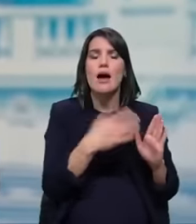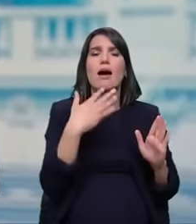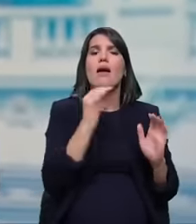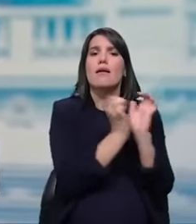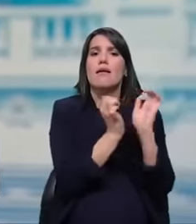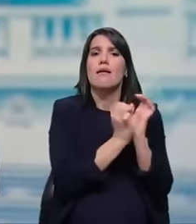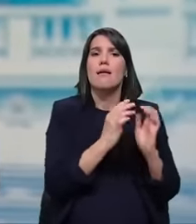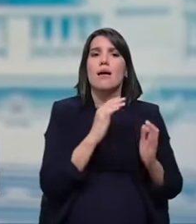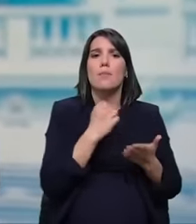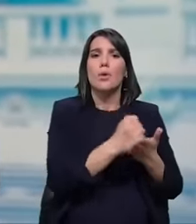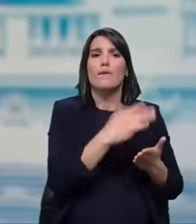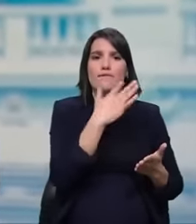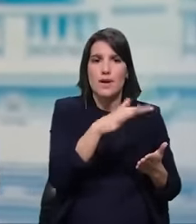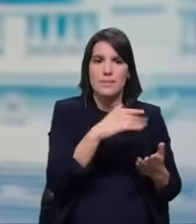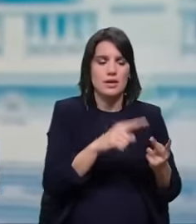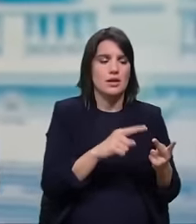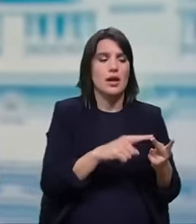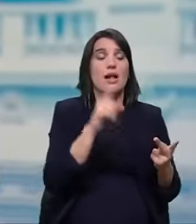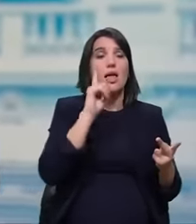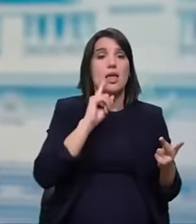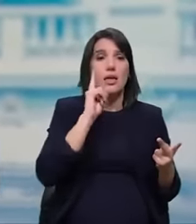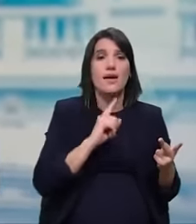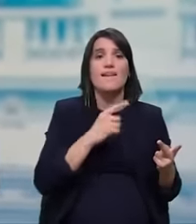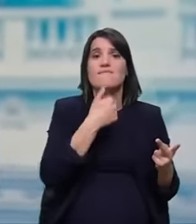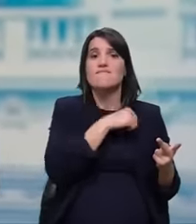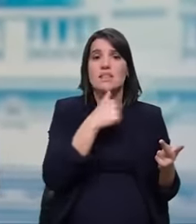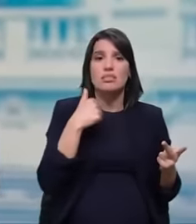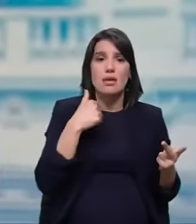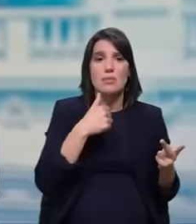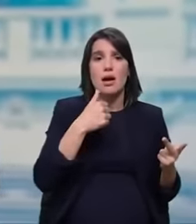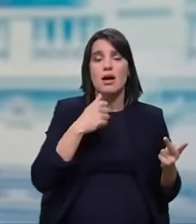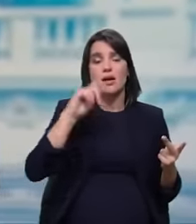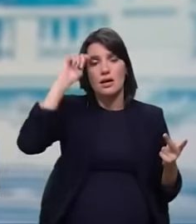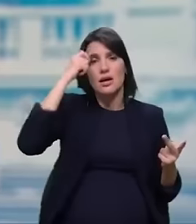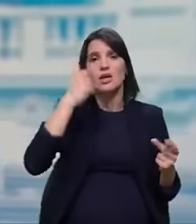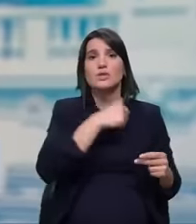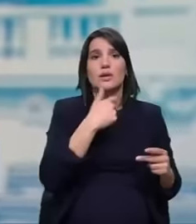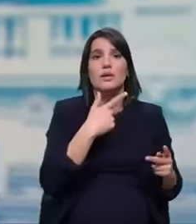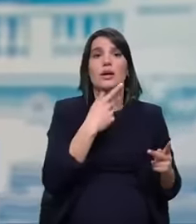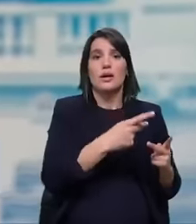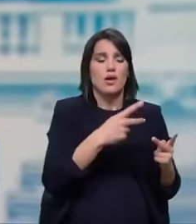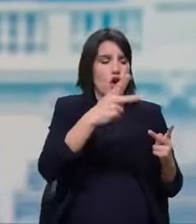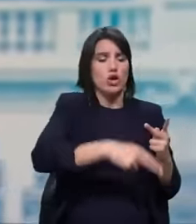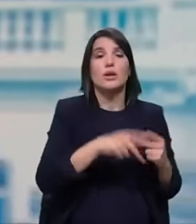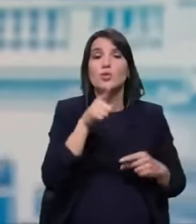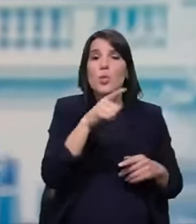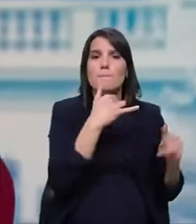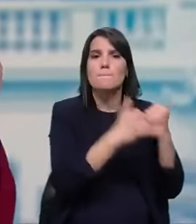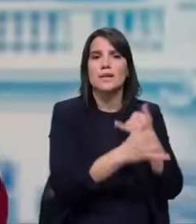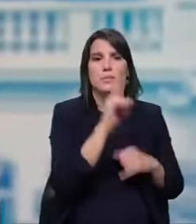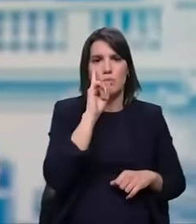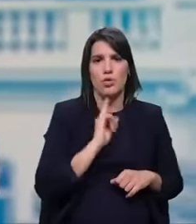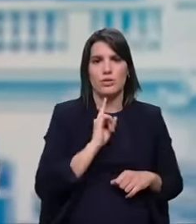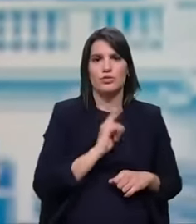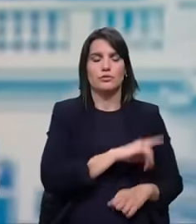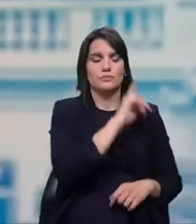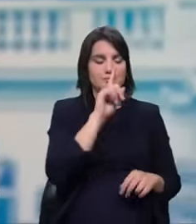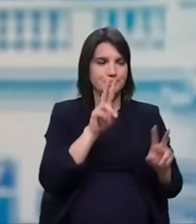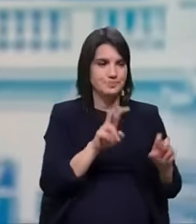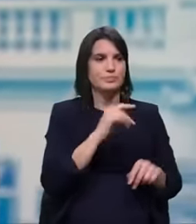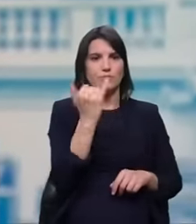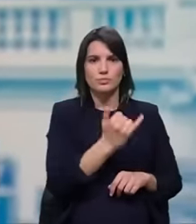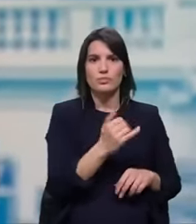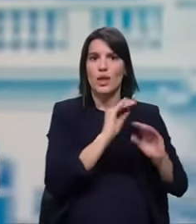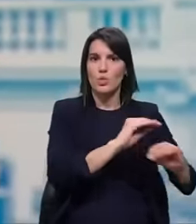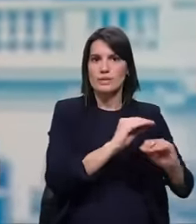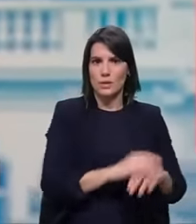família, está o apoio às vítimas de violência doméstica. E é por isso que o Chega é uma ameaça para as mulheres. Segunda questão, educação.